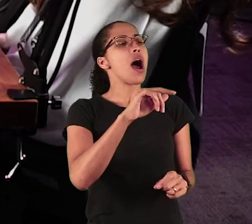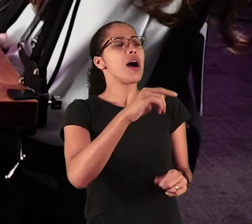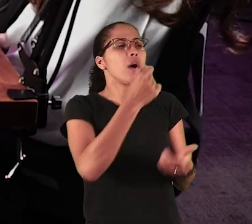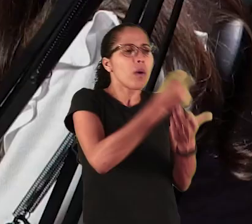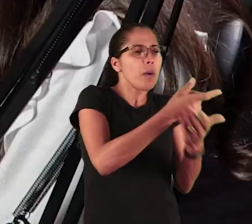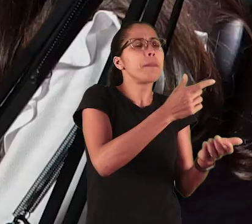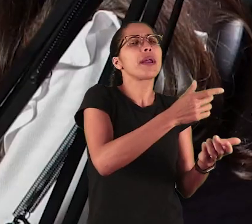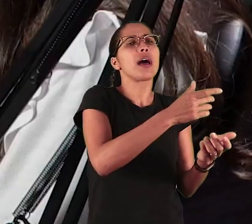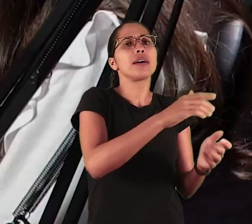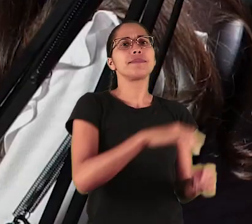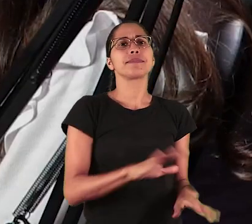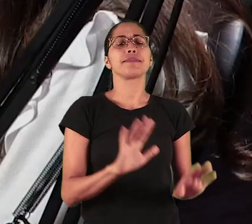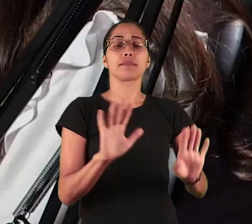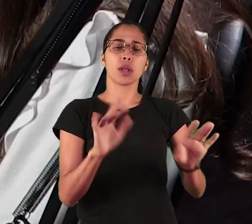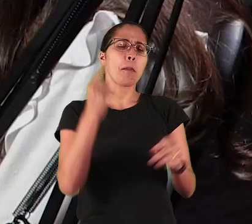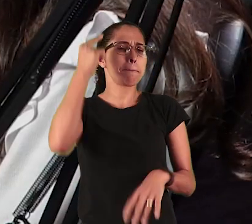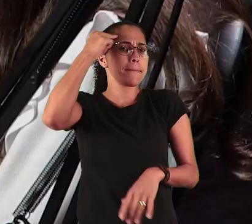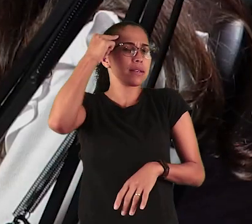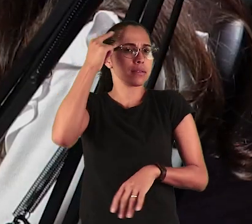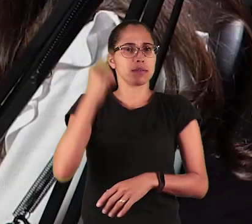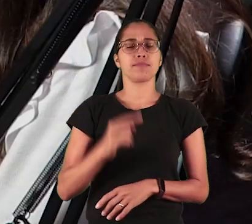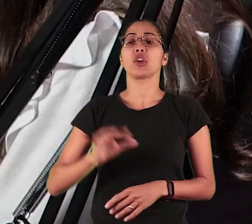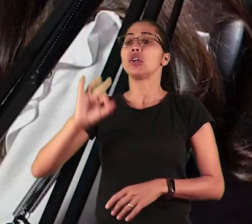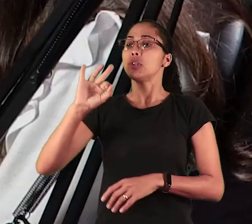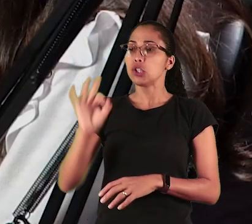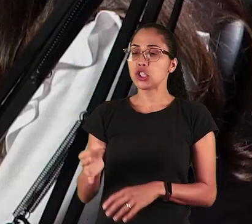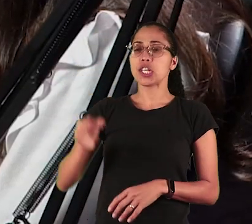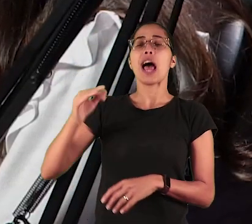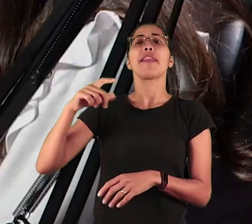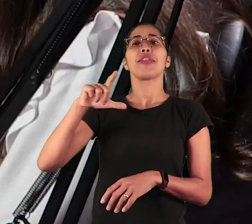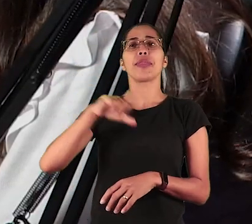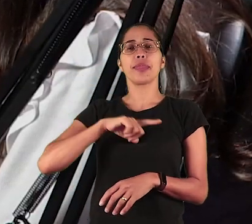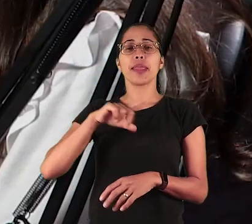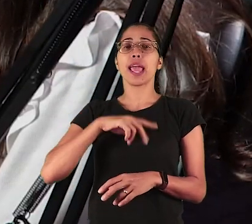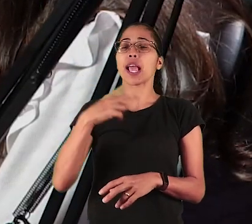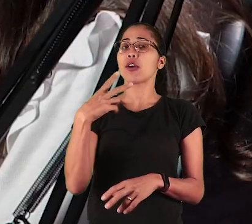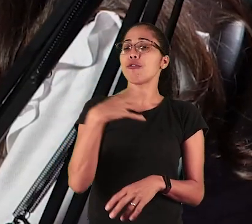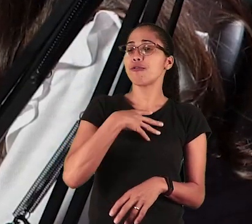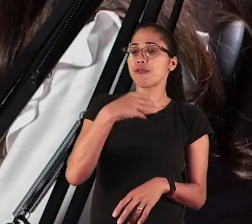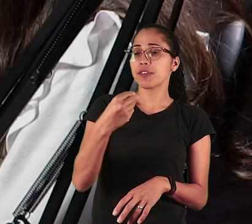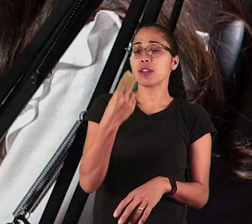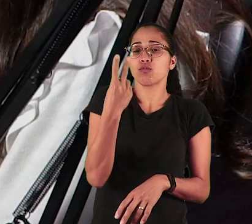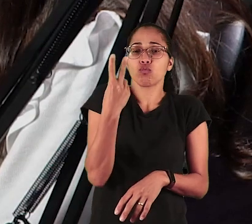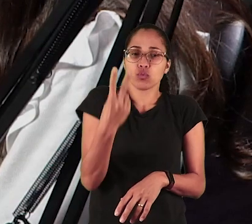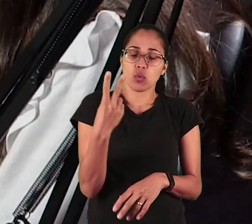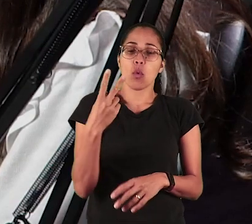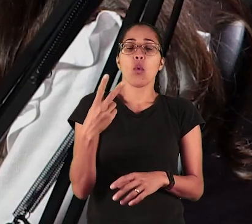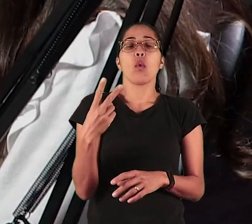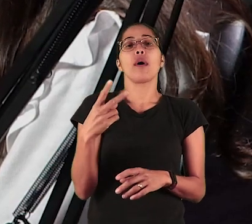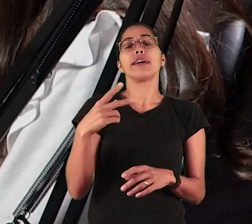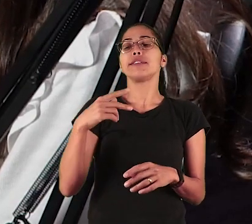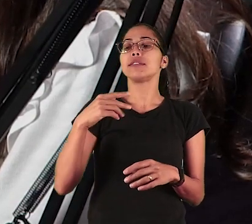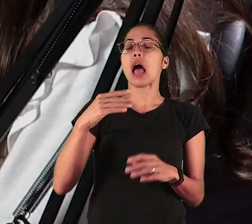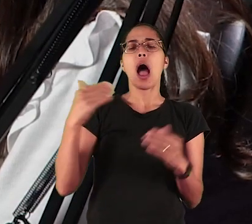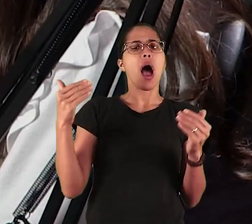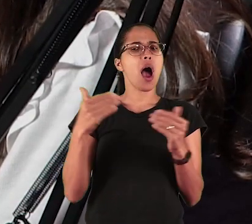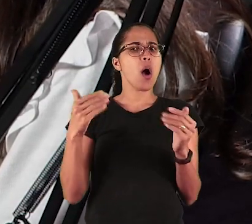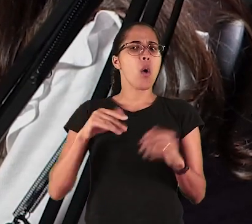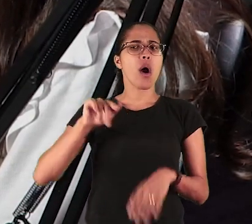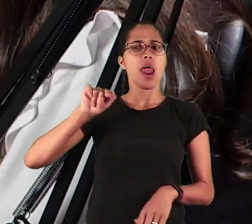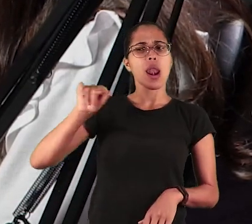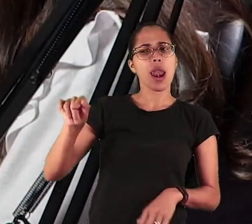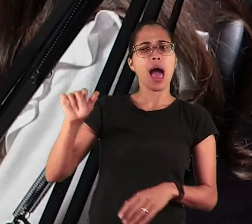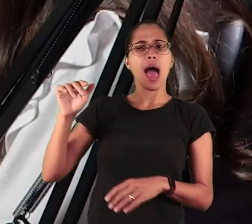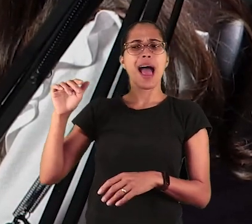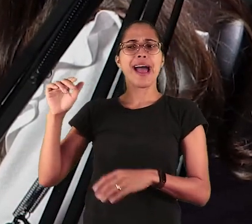né um certo pé de meia longe do que eu queria ter mais né assim já fiz né Vou arriscar vou tomar essa decisão de ir para